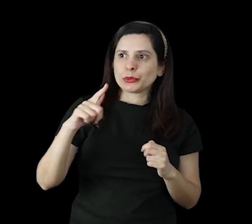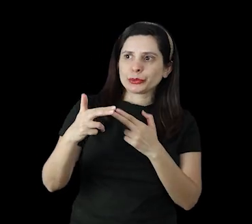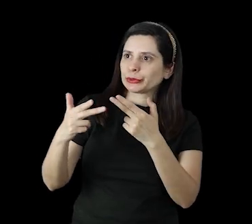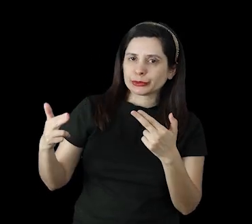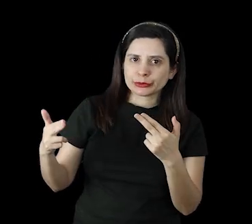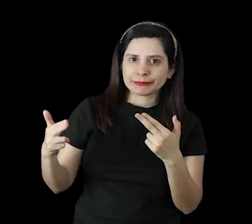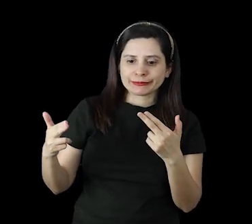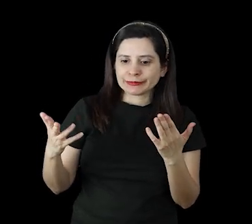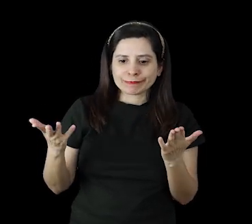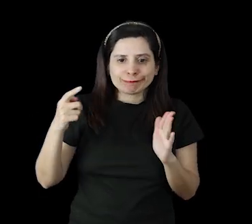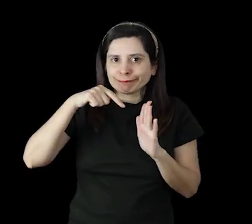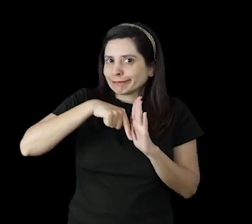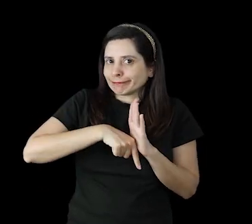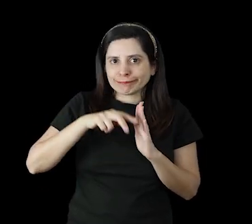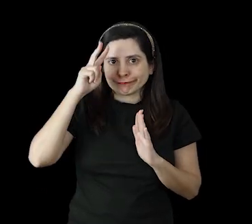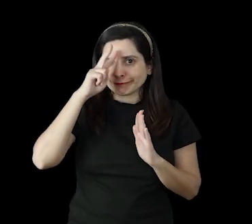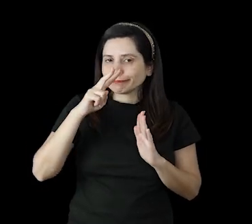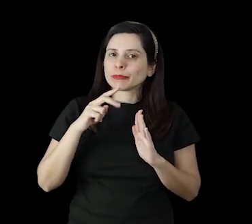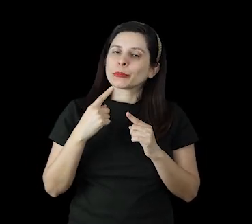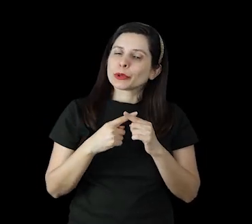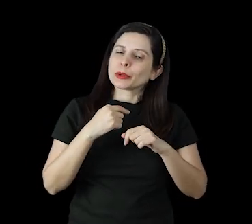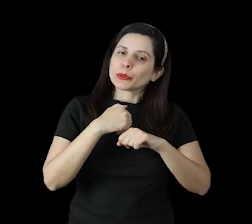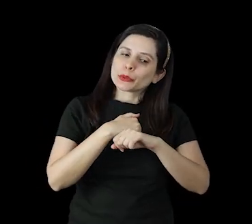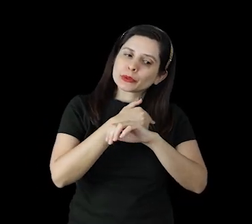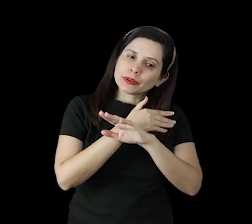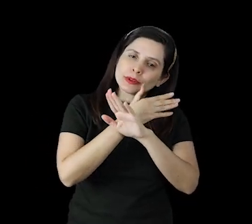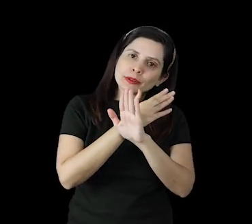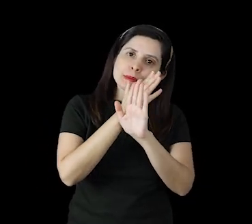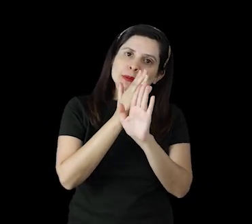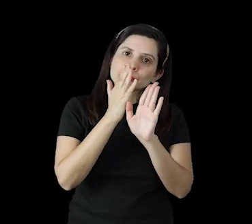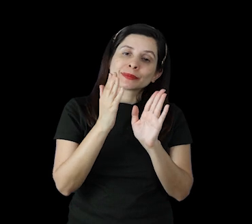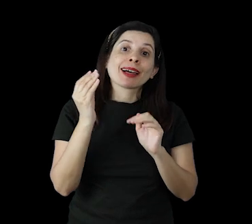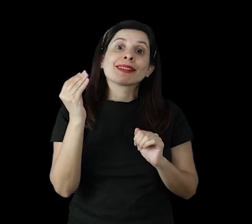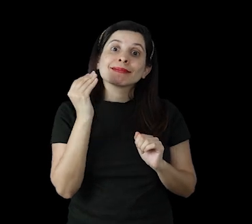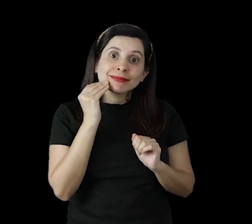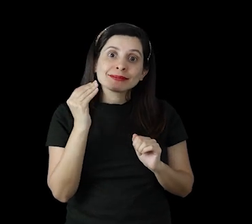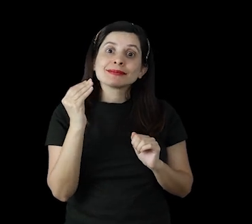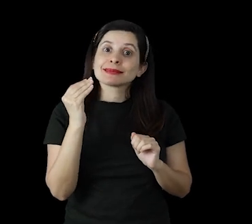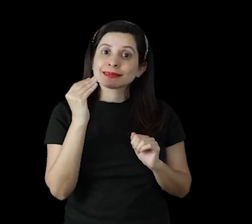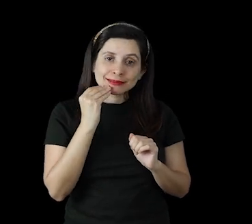não está aprofundando a tua história, porque o tempo todo você está testando